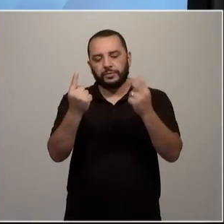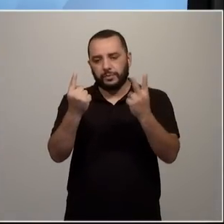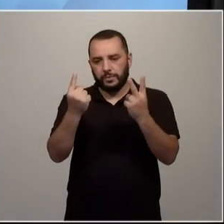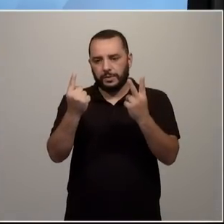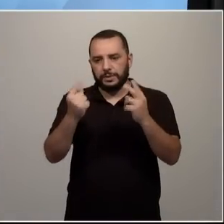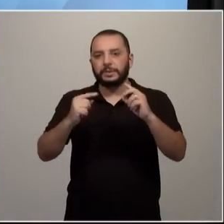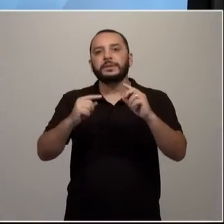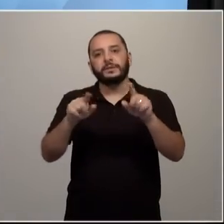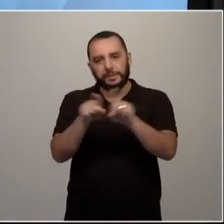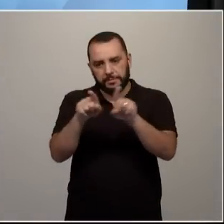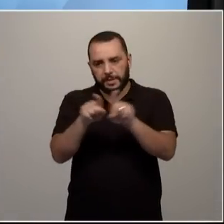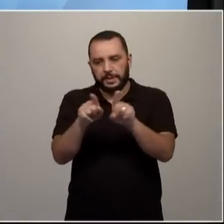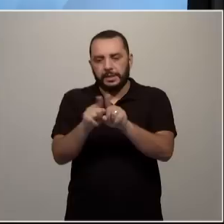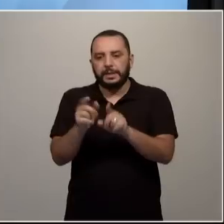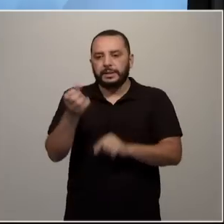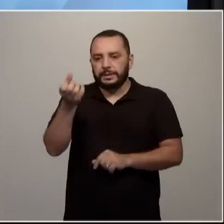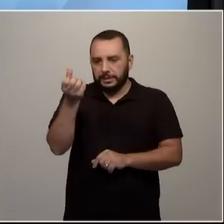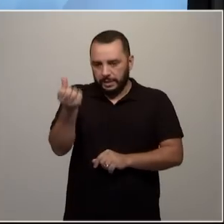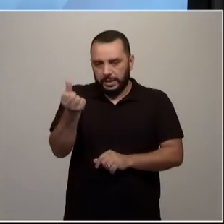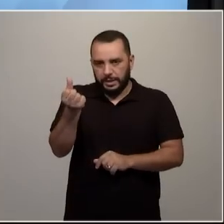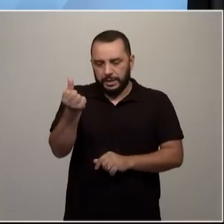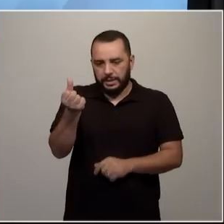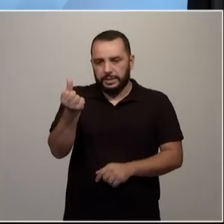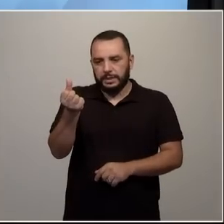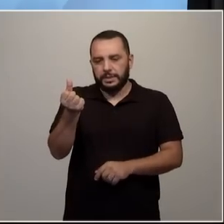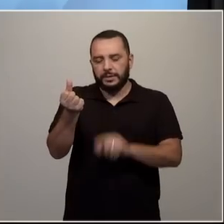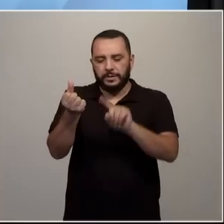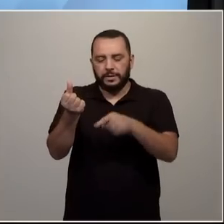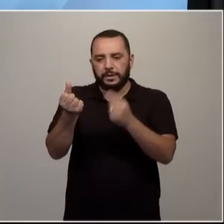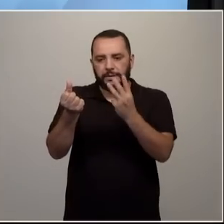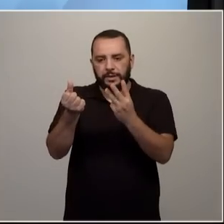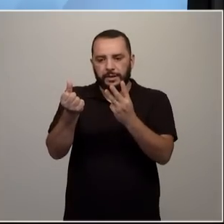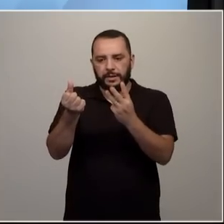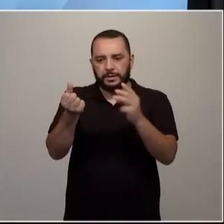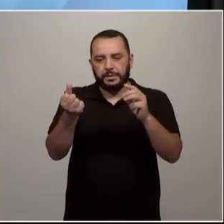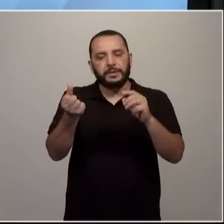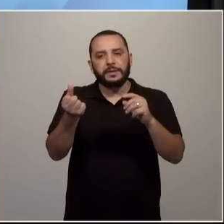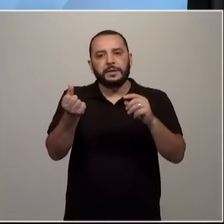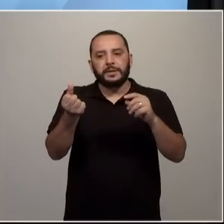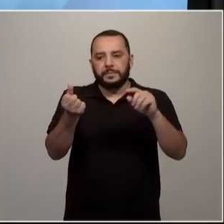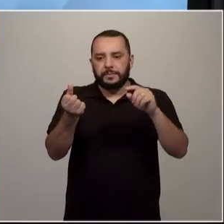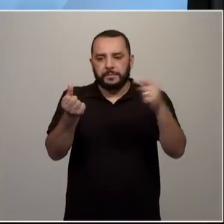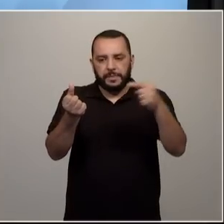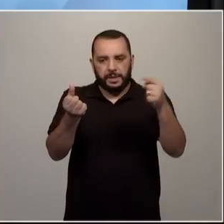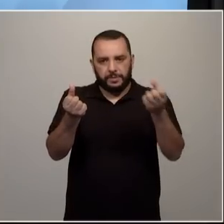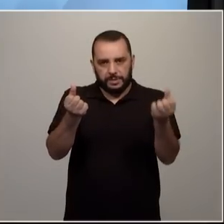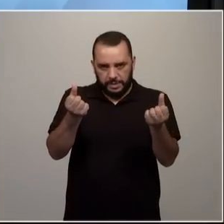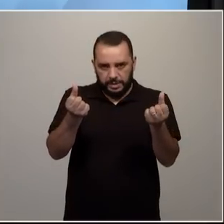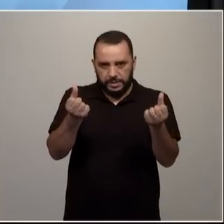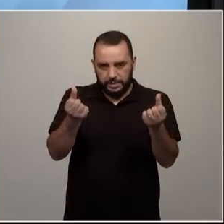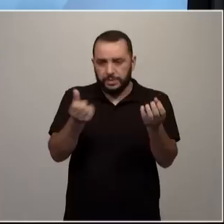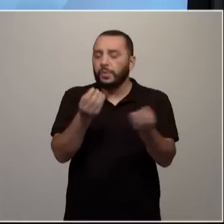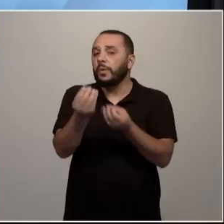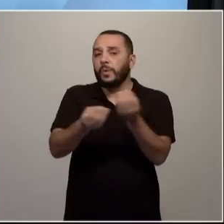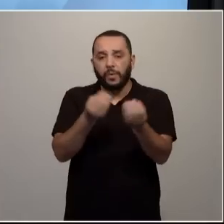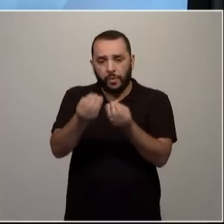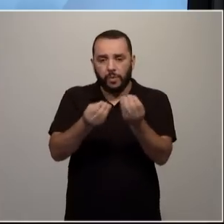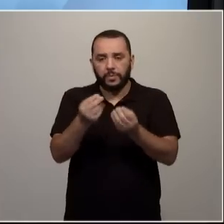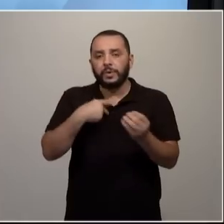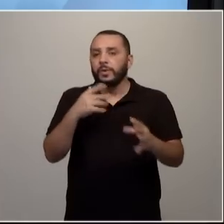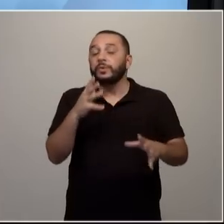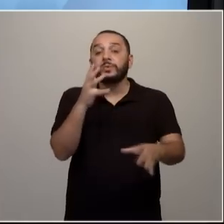3, menos 6, e eu pergunto quanto tem que ser o alfa para que esses vetores sejam